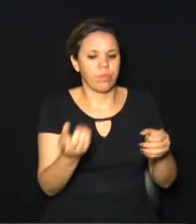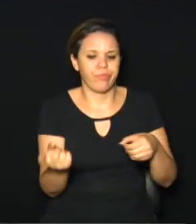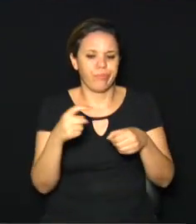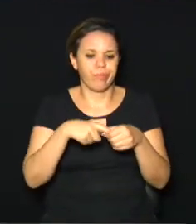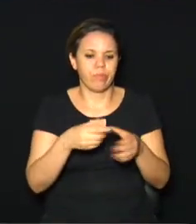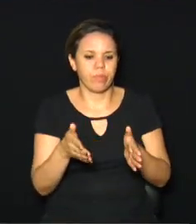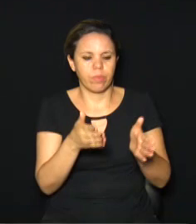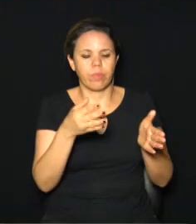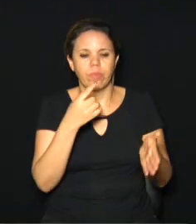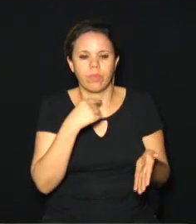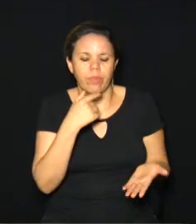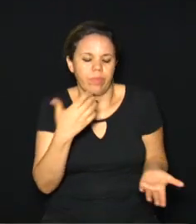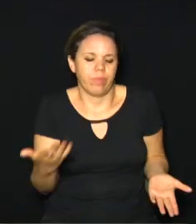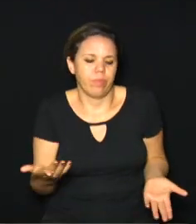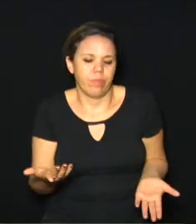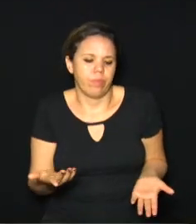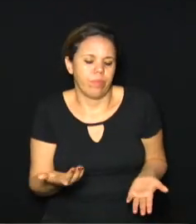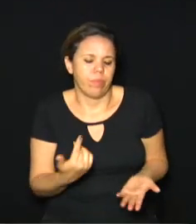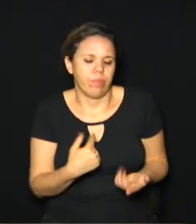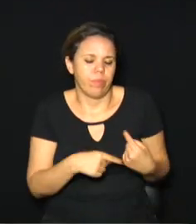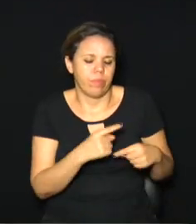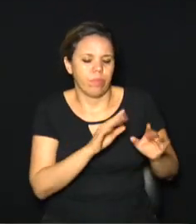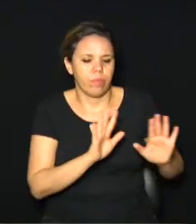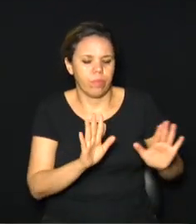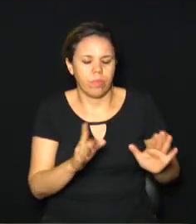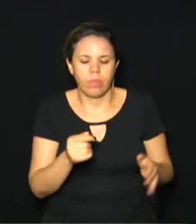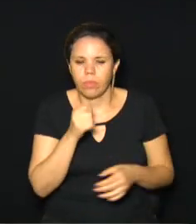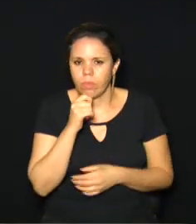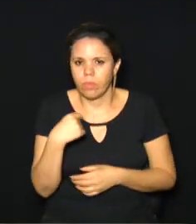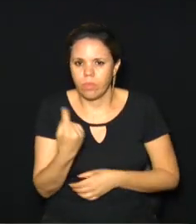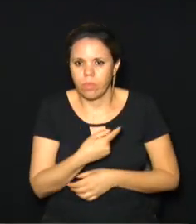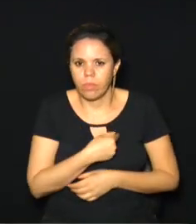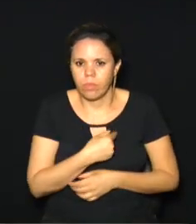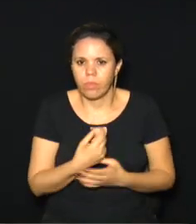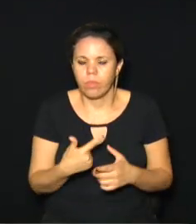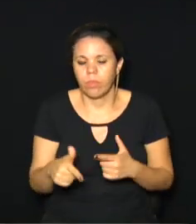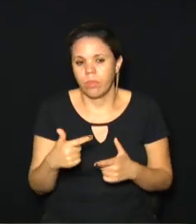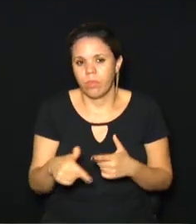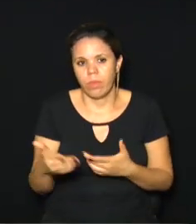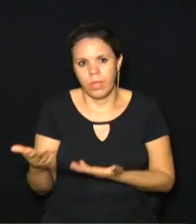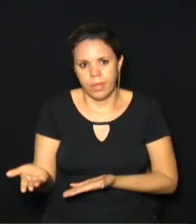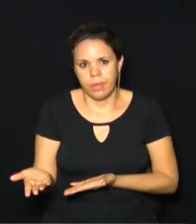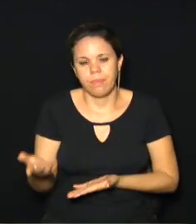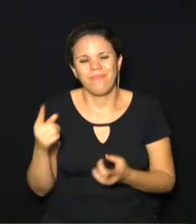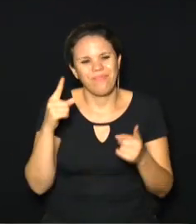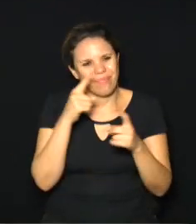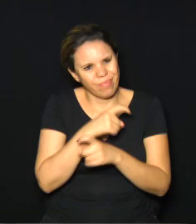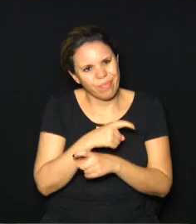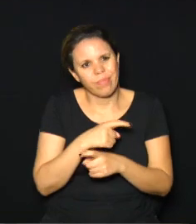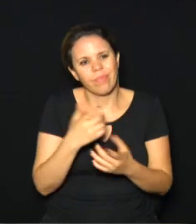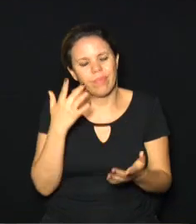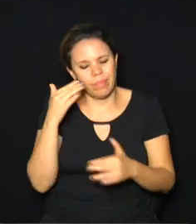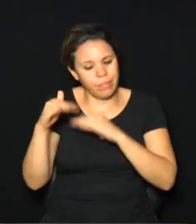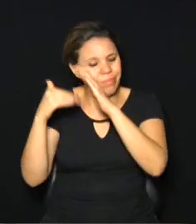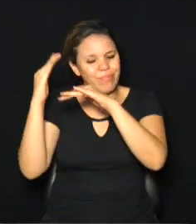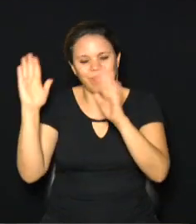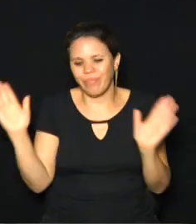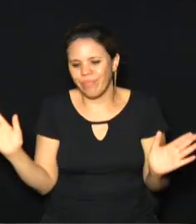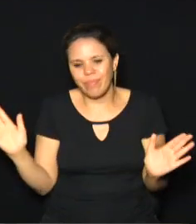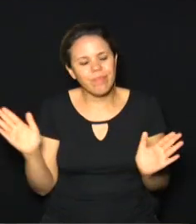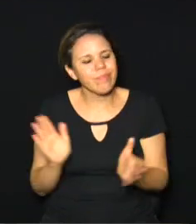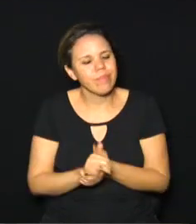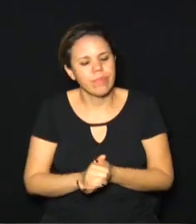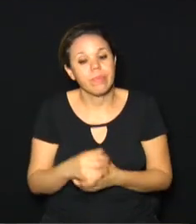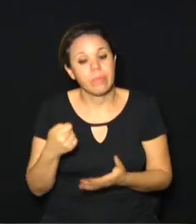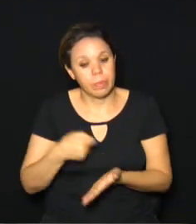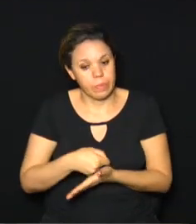retrocedemos, né? Eu acho que enquanto nós estivermos aí nessa situação, eu acho que fica difícil avançarmos. Então, devemos